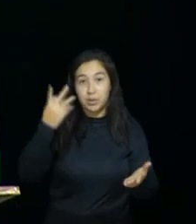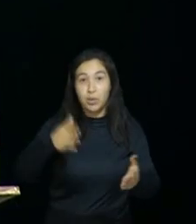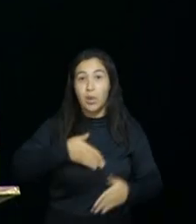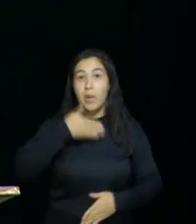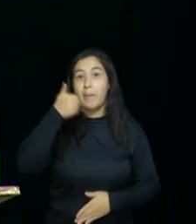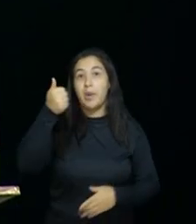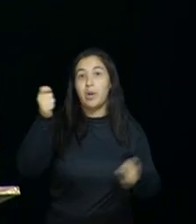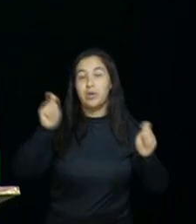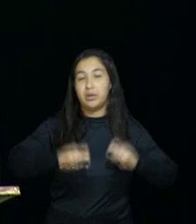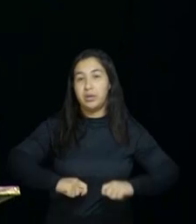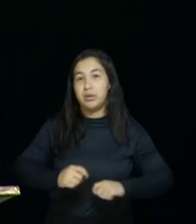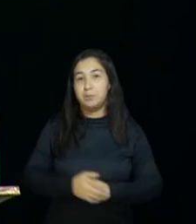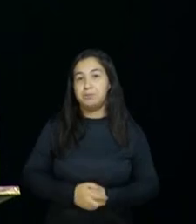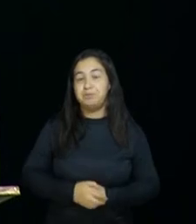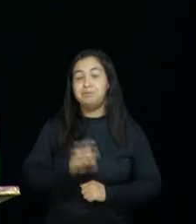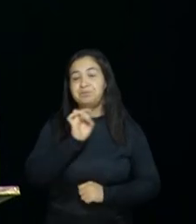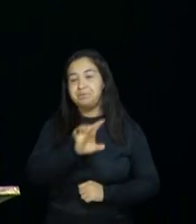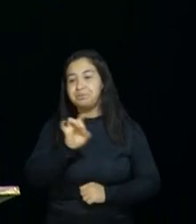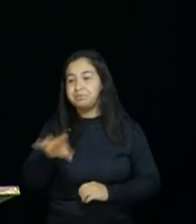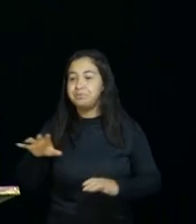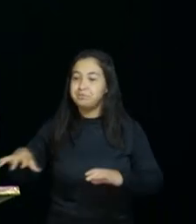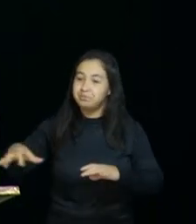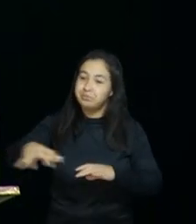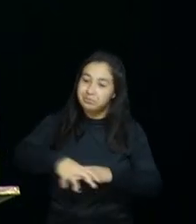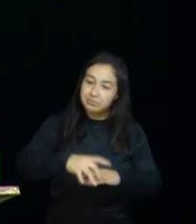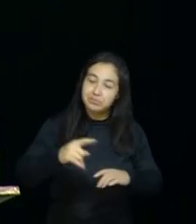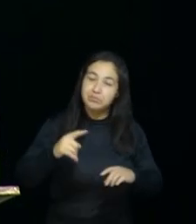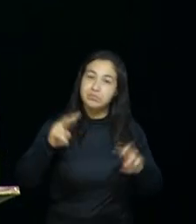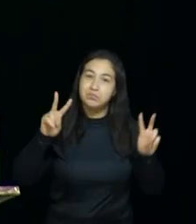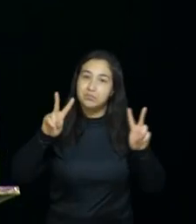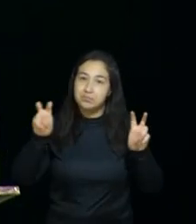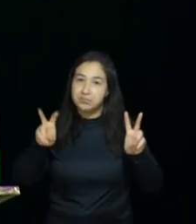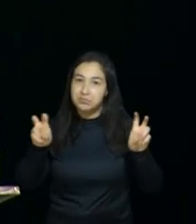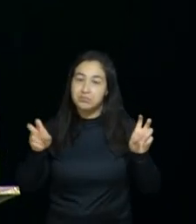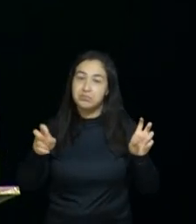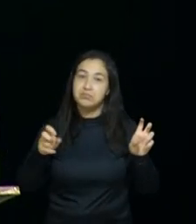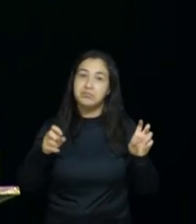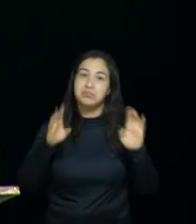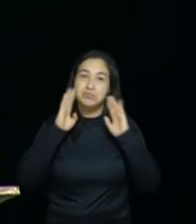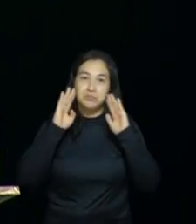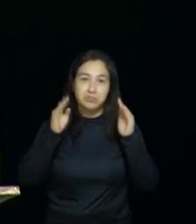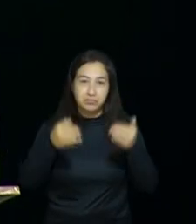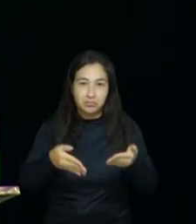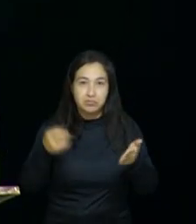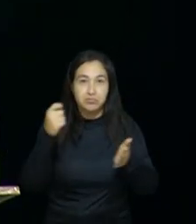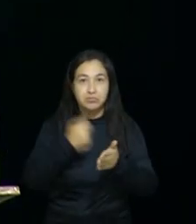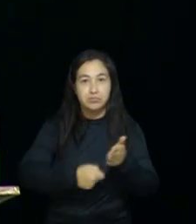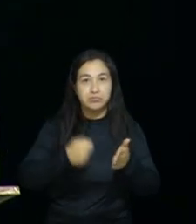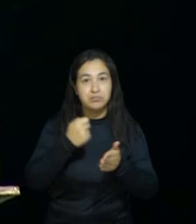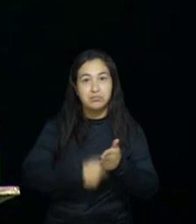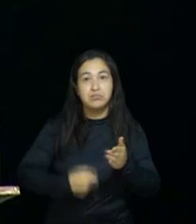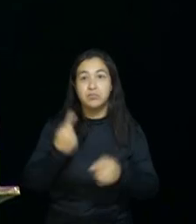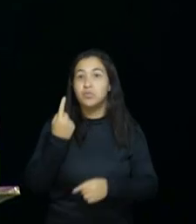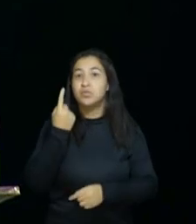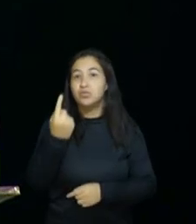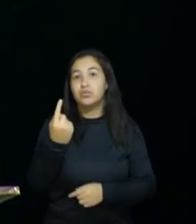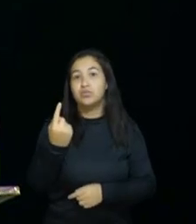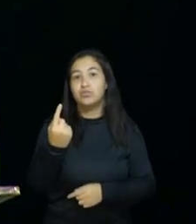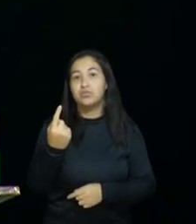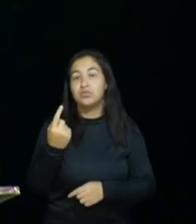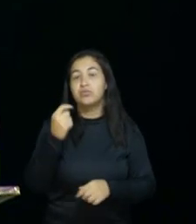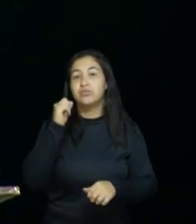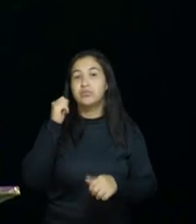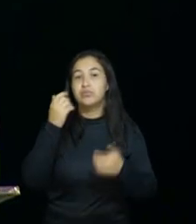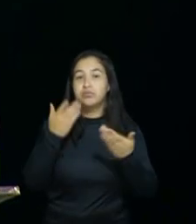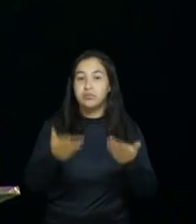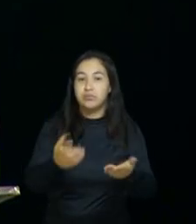região, cada um na sua pauta, mas todos lutando por um único objetivo: transformar Santa Catarina num